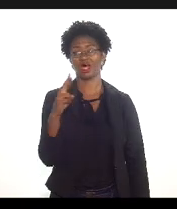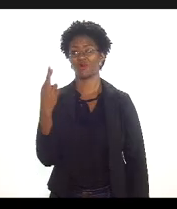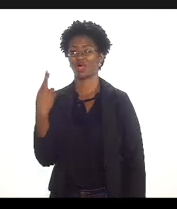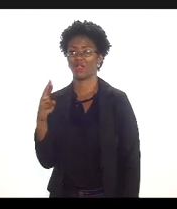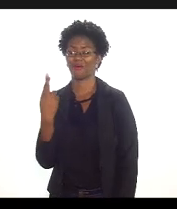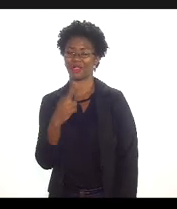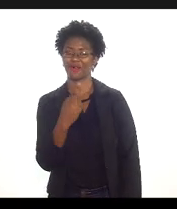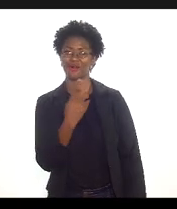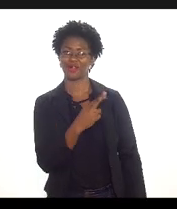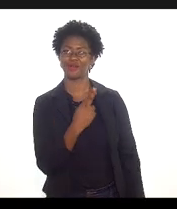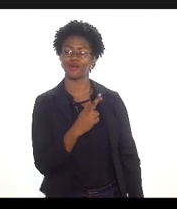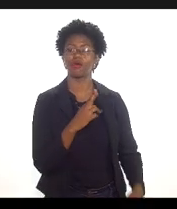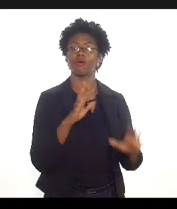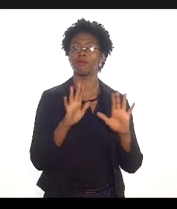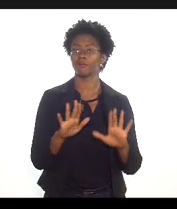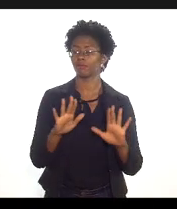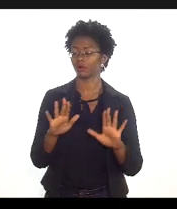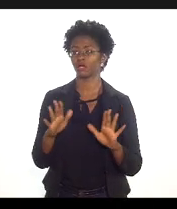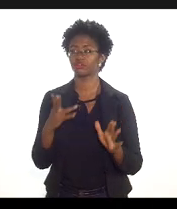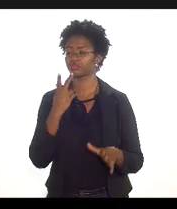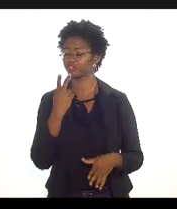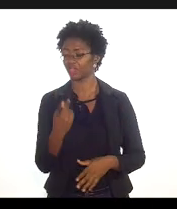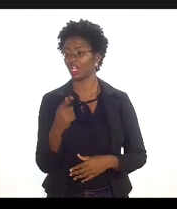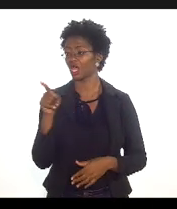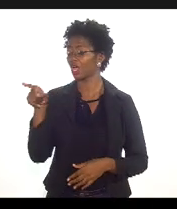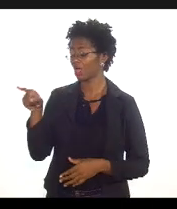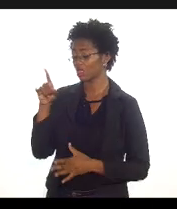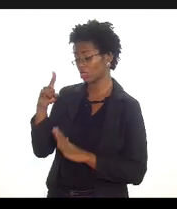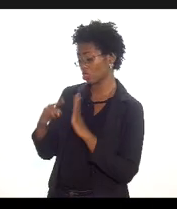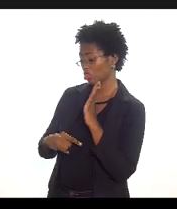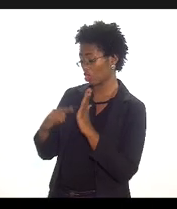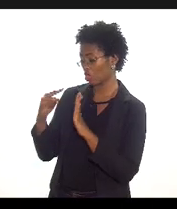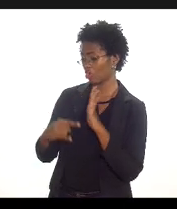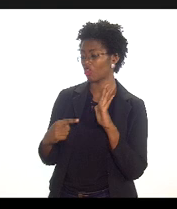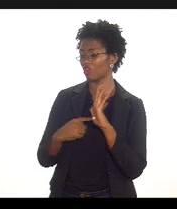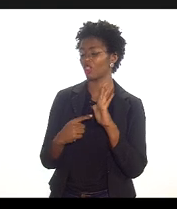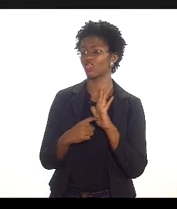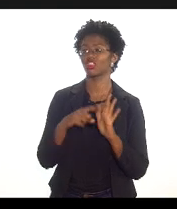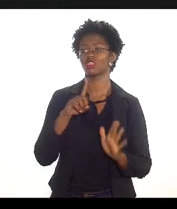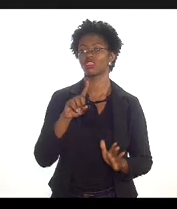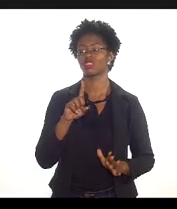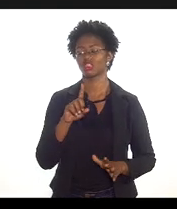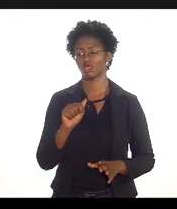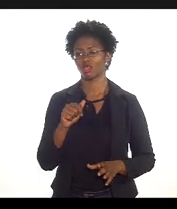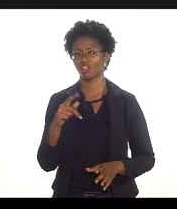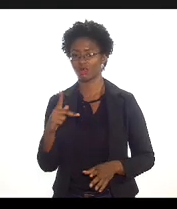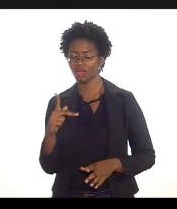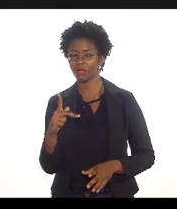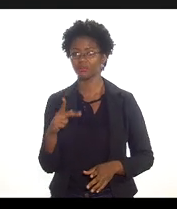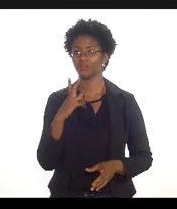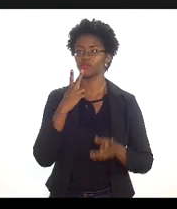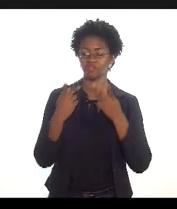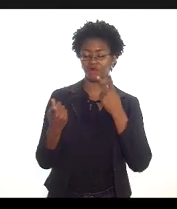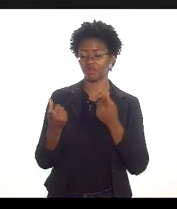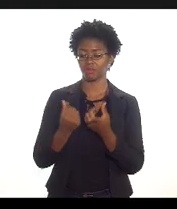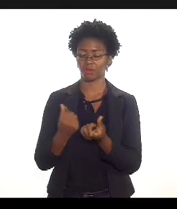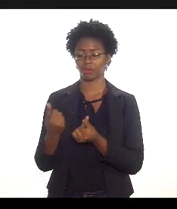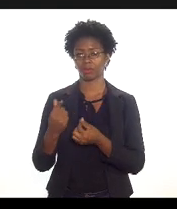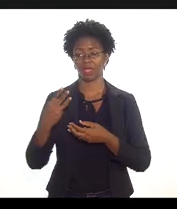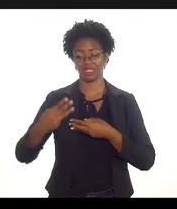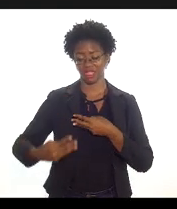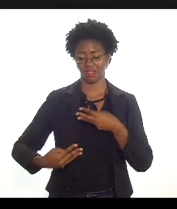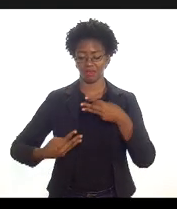né? E dizer, olha, tem um documento aqui, um tal de DAP, que me diz quanto que eu gasto por